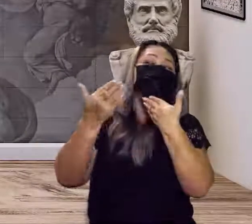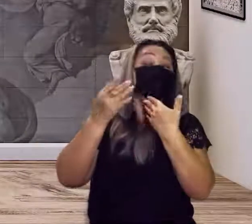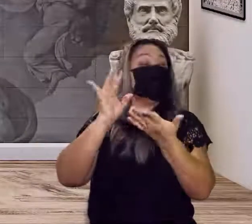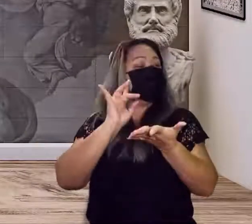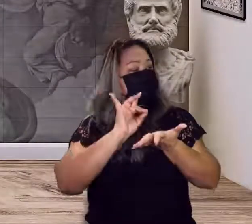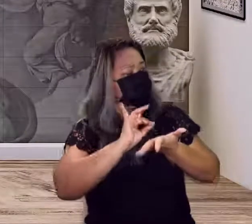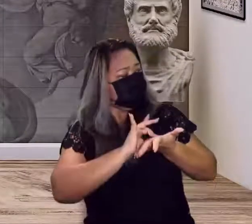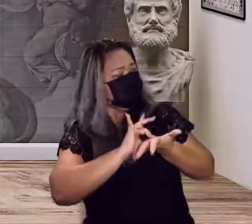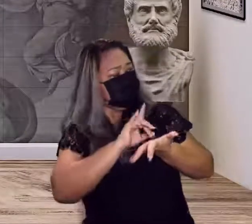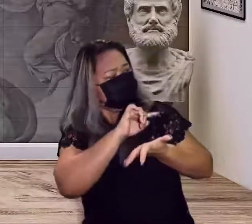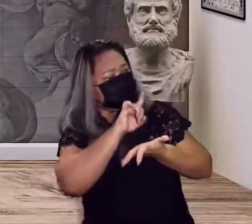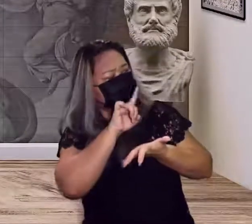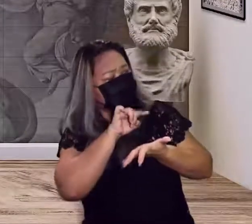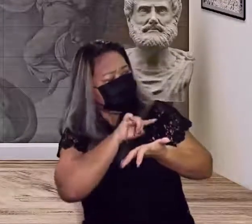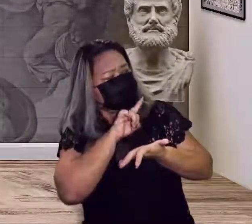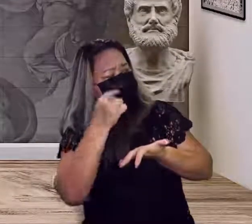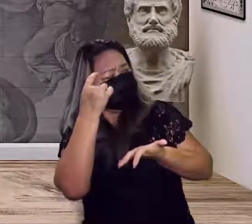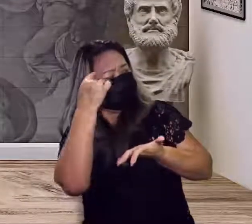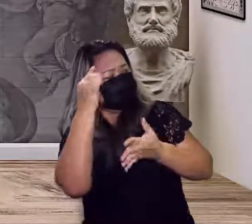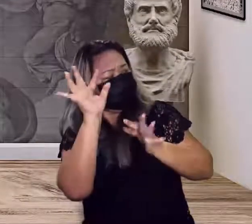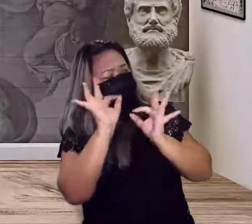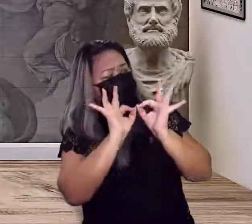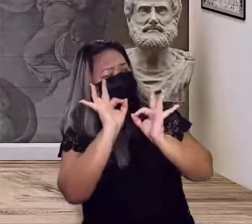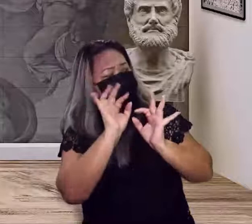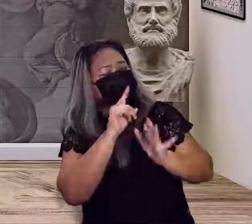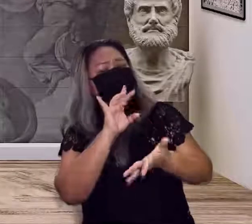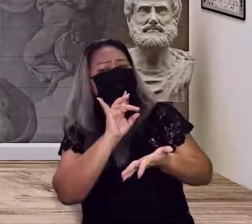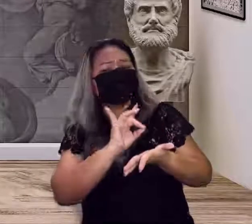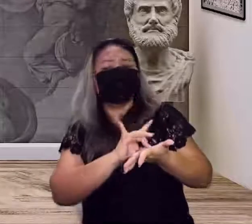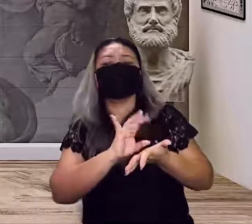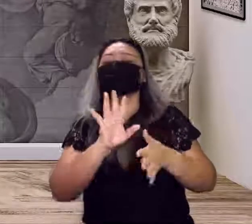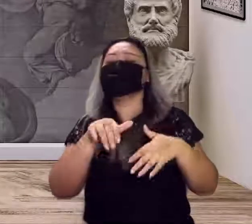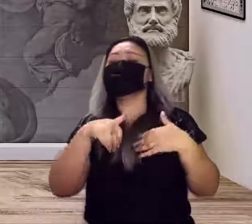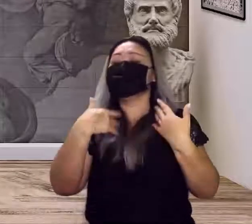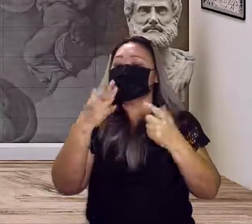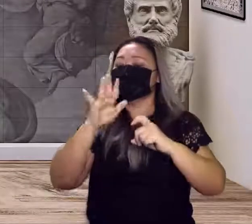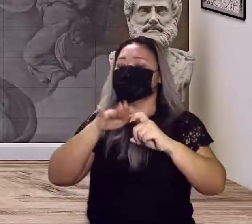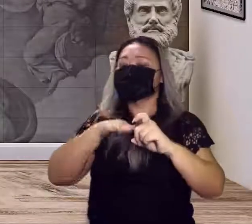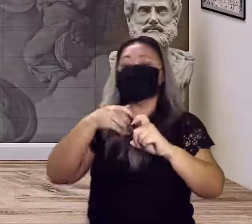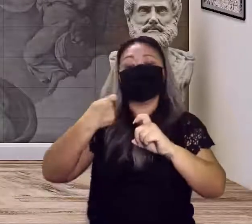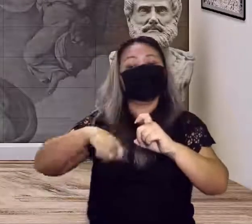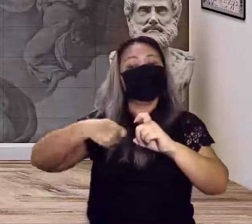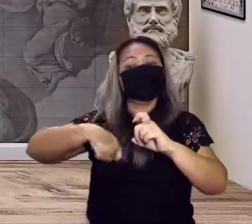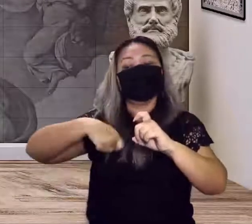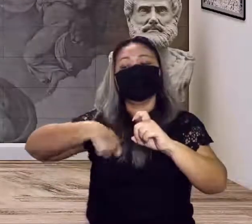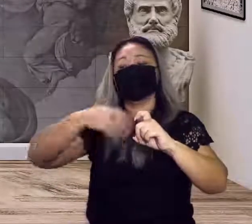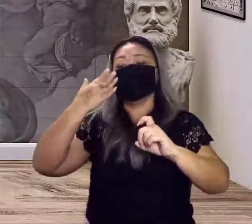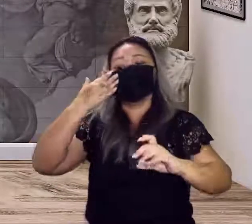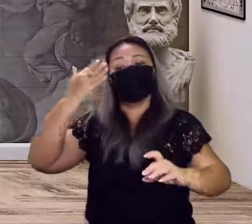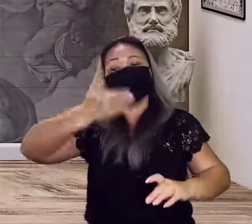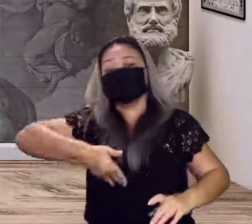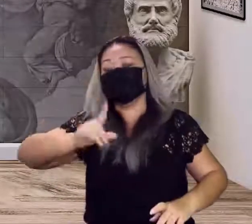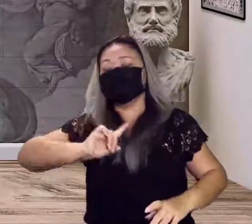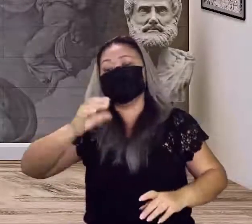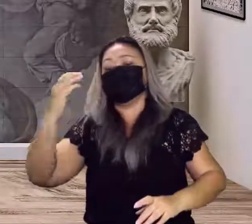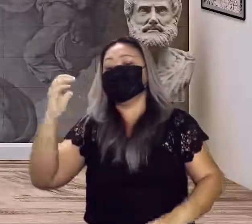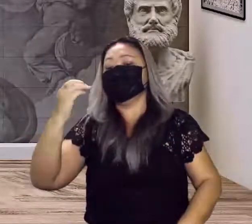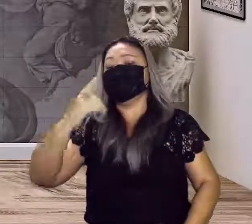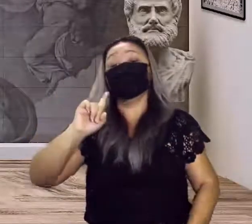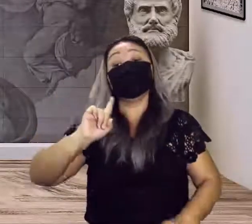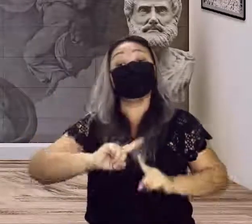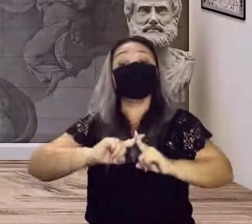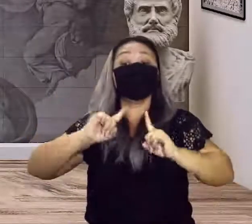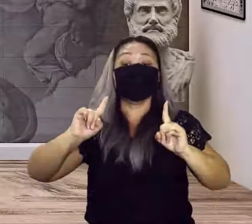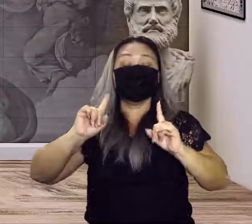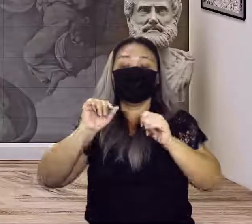verdade aquilo que eu estou falando, a minha estrutura de pensamento? Se for mitológica, ela não precisa ter uma comprovação científica.